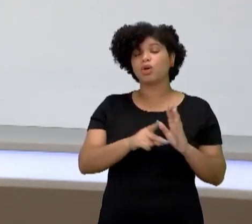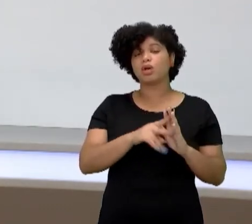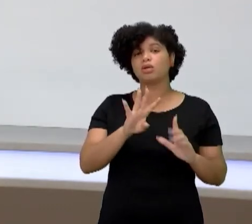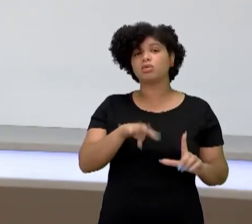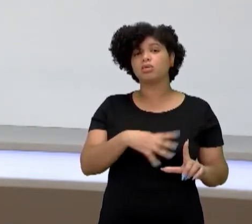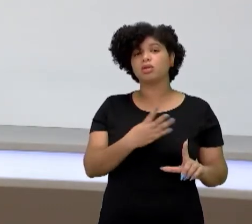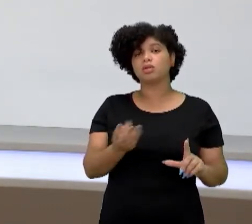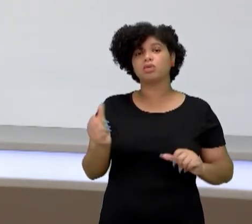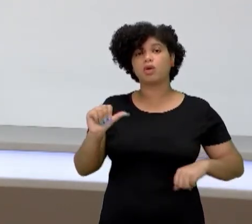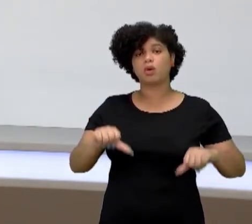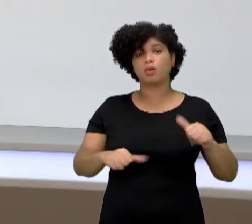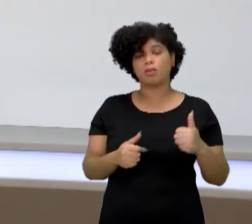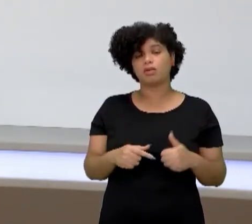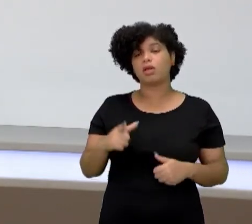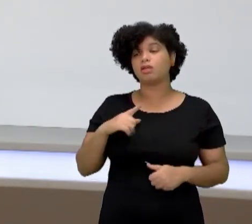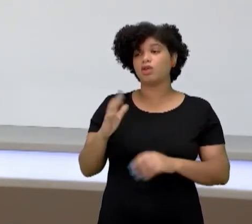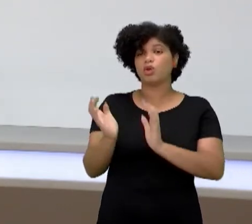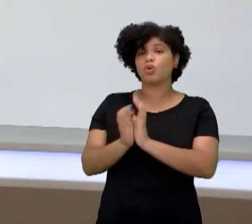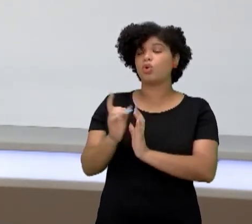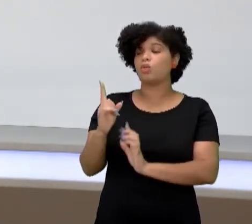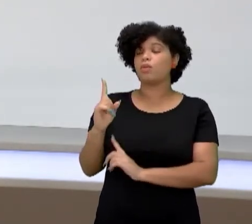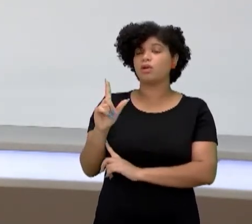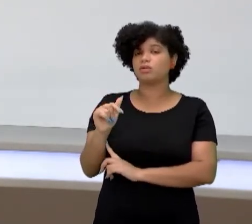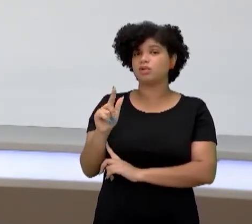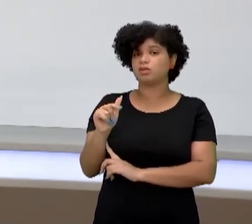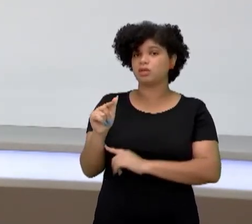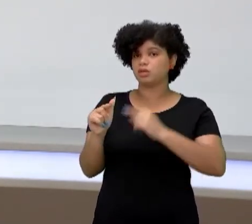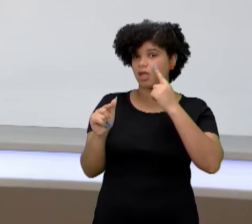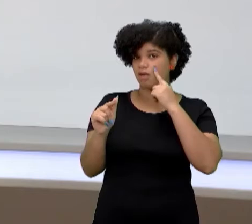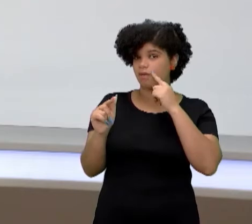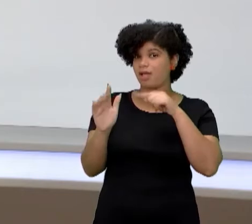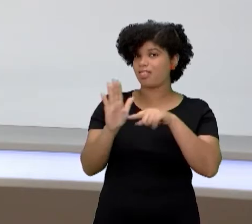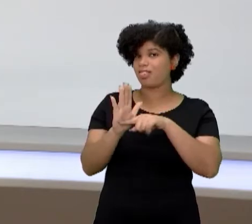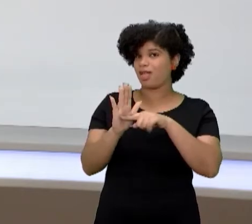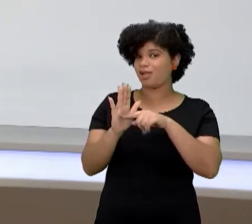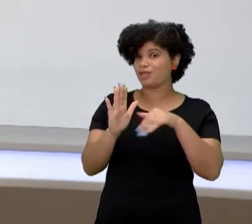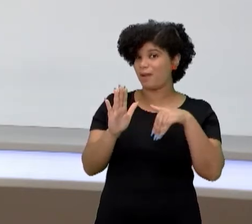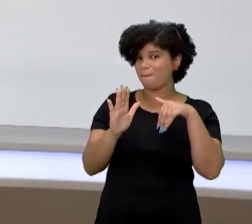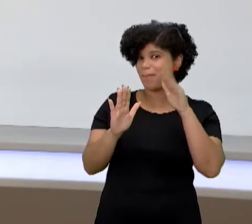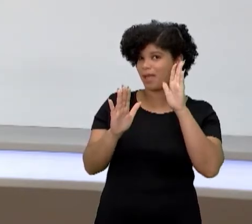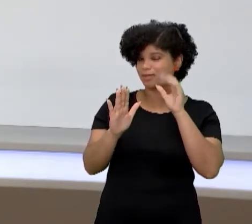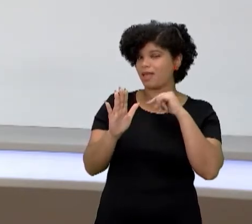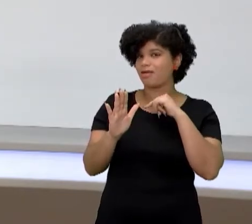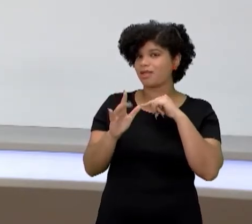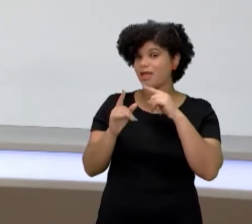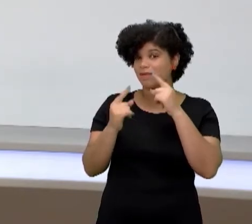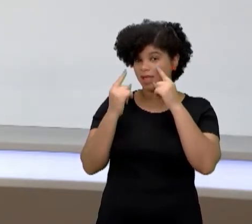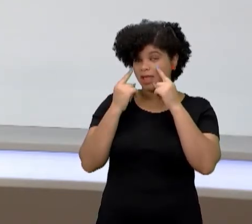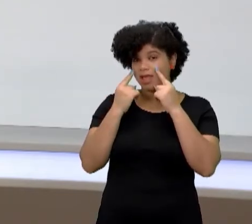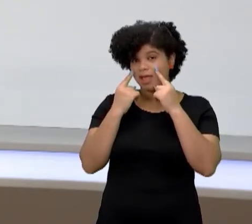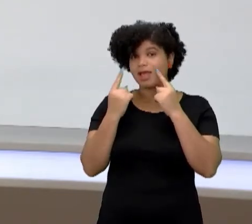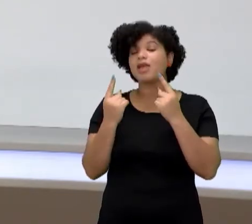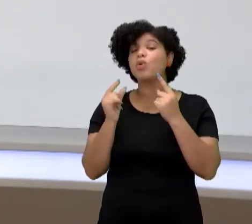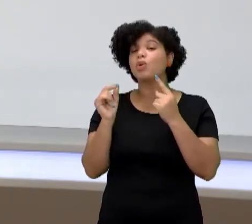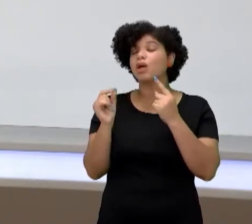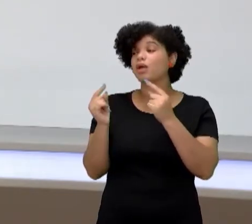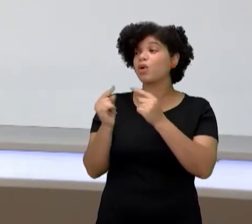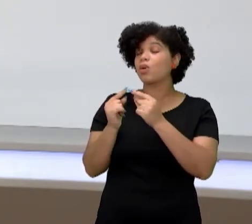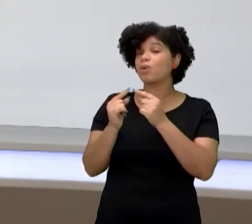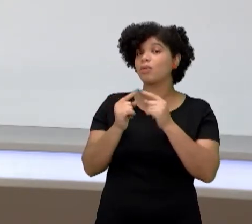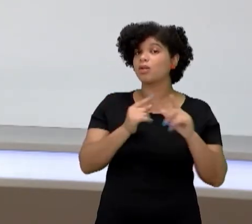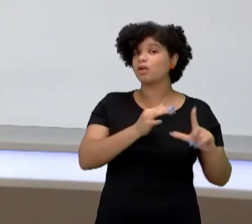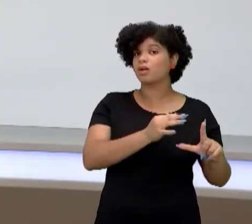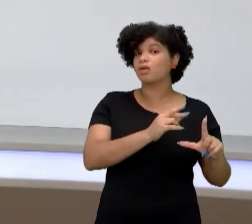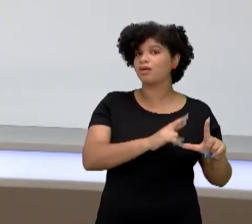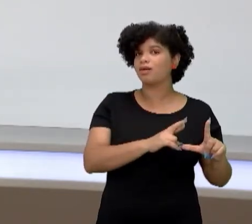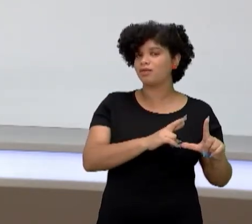vou olhar, ele ali do grupo 17, ele é mais eletronegativo, e ele está combinando com um que é do grupo 1, que é menos